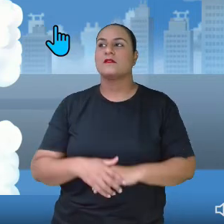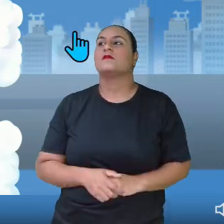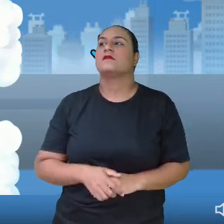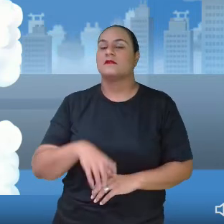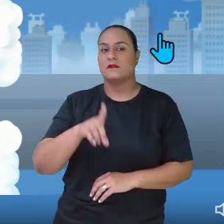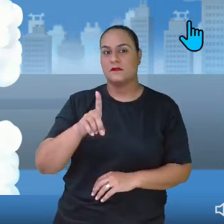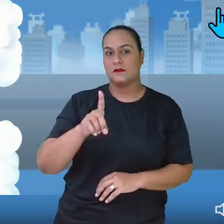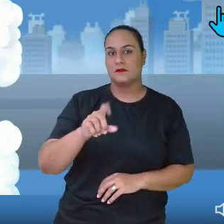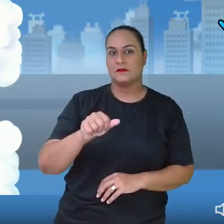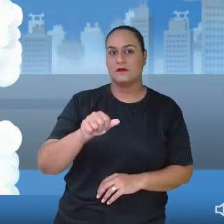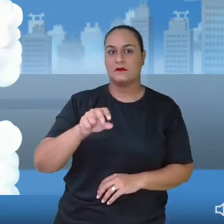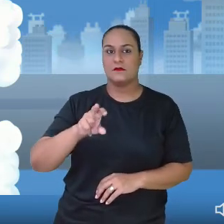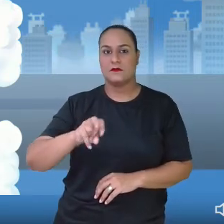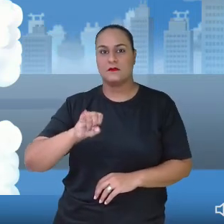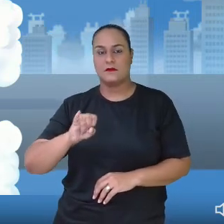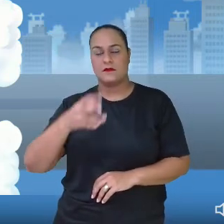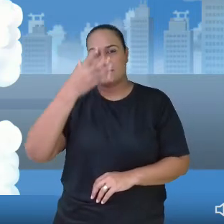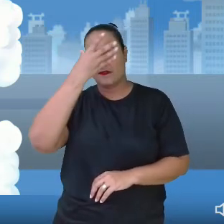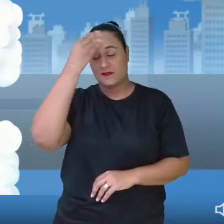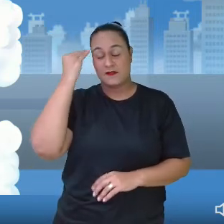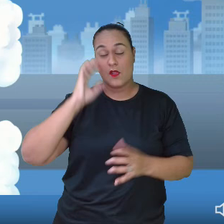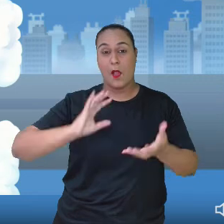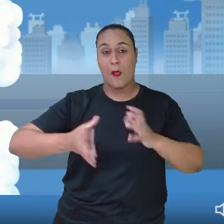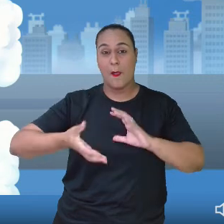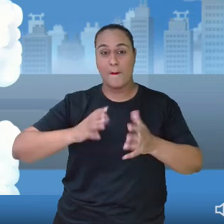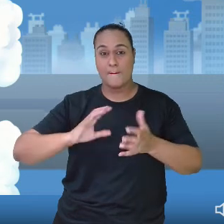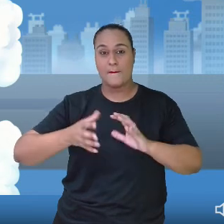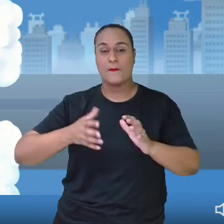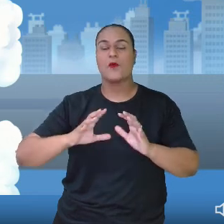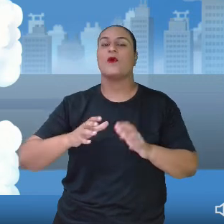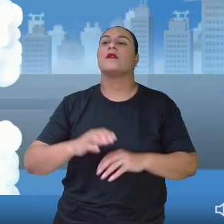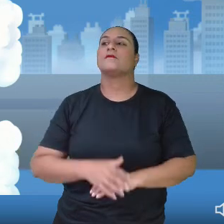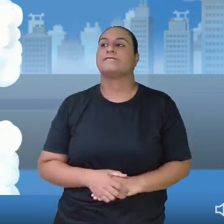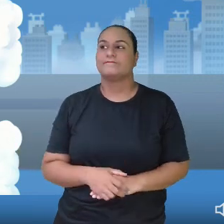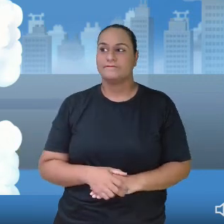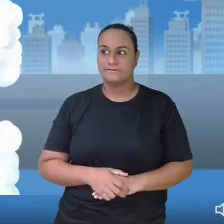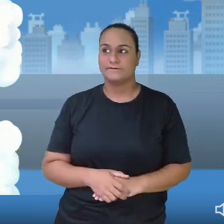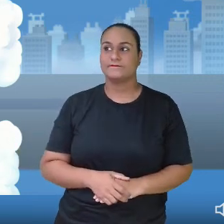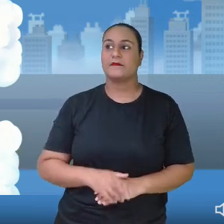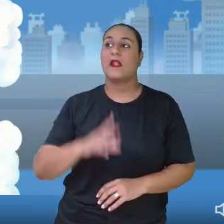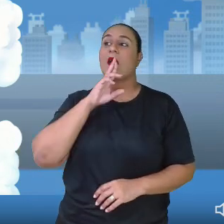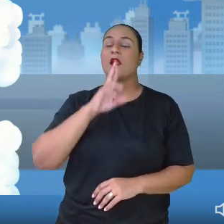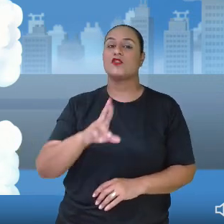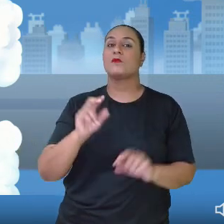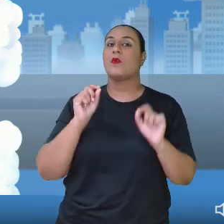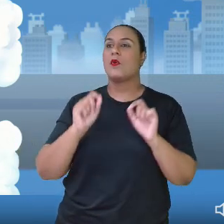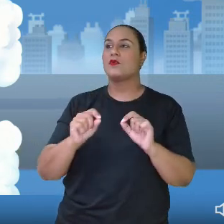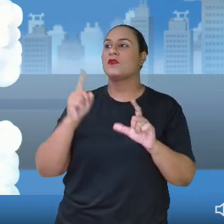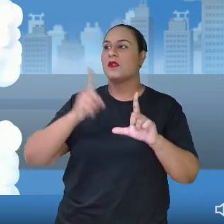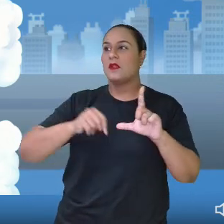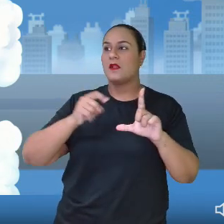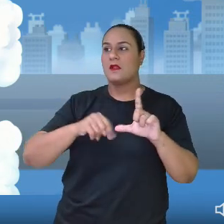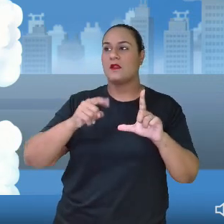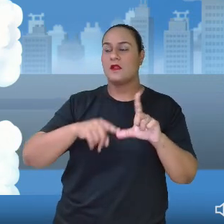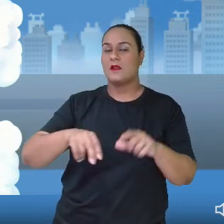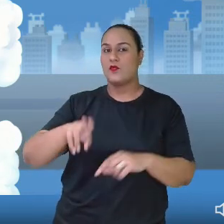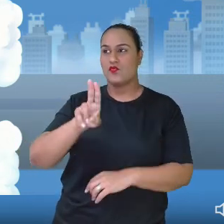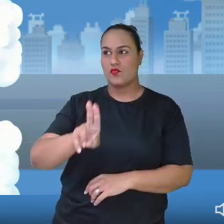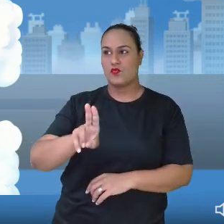frasinha foi: Davi esqueceu a bola no campinho. E aí, a resposta correta, letra